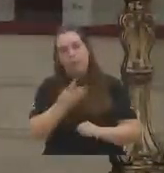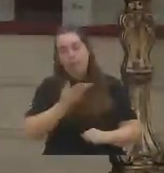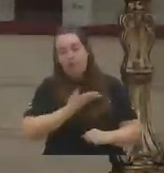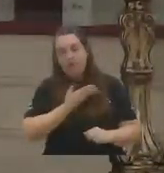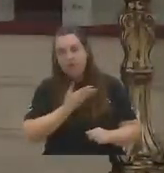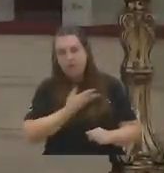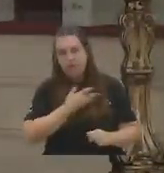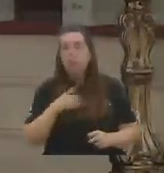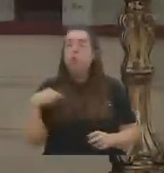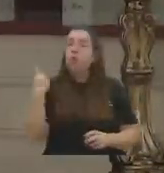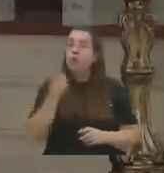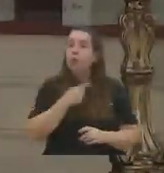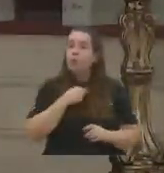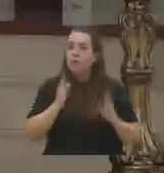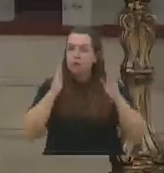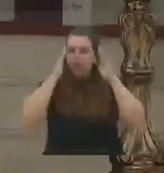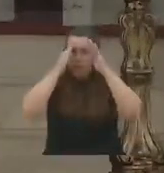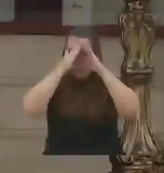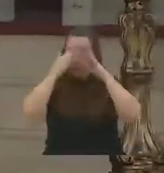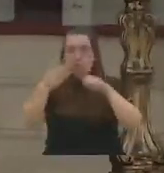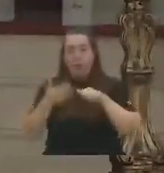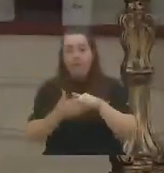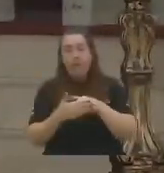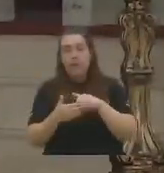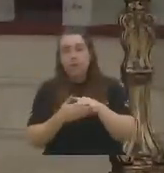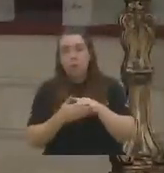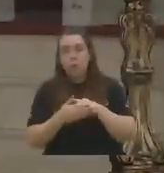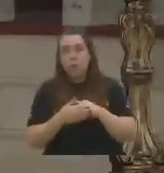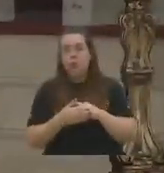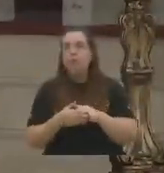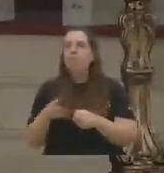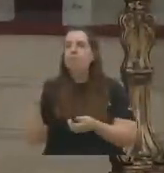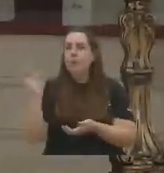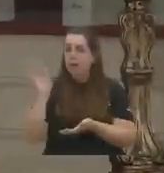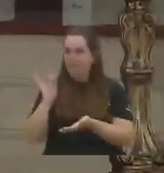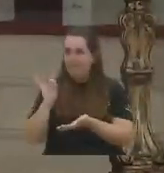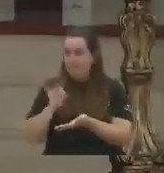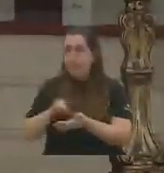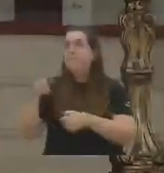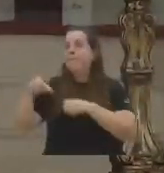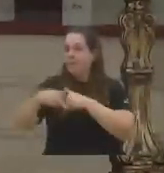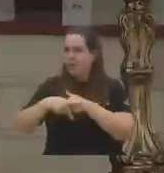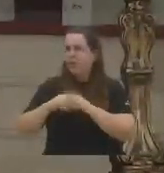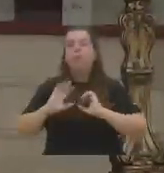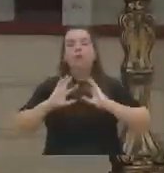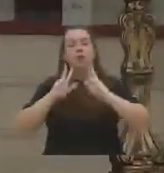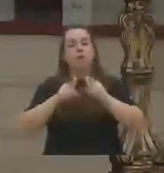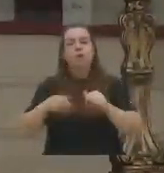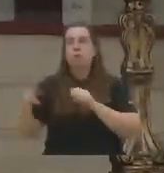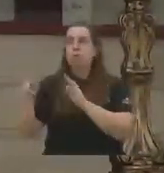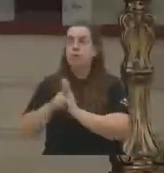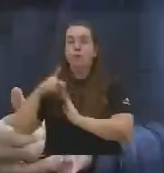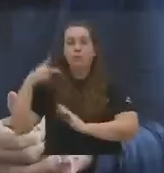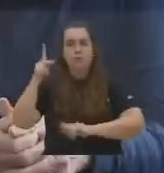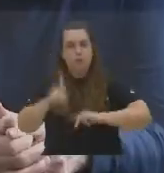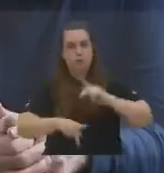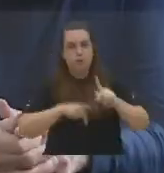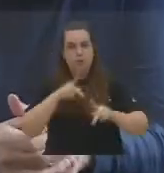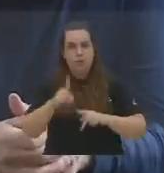Francisco, com o nosso Bispo José Antônio, o Emérito Pedro e todos os ministros do vosso